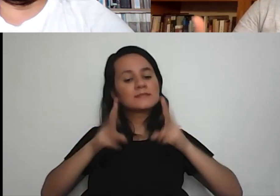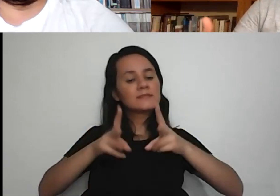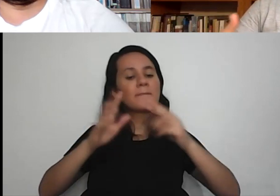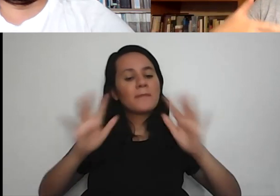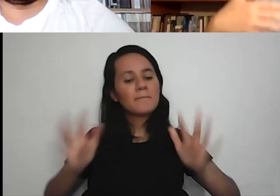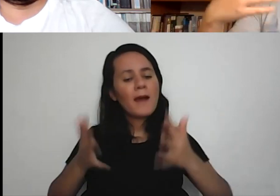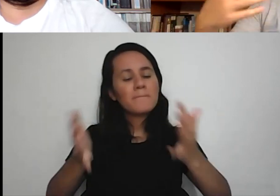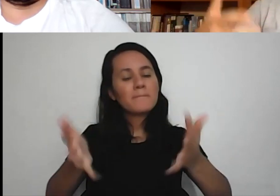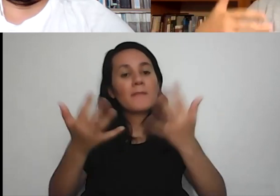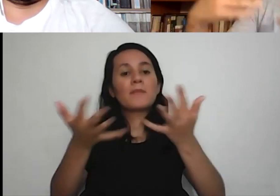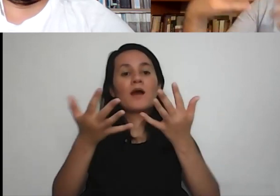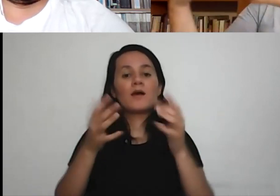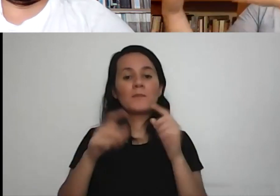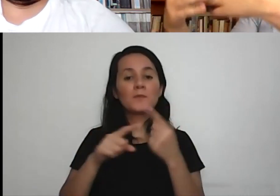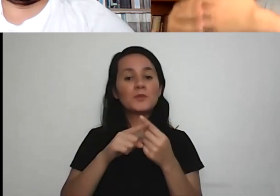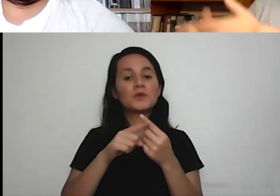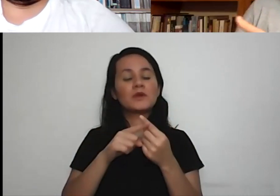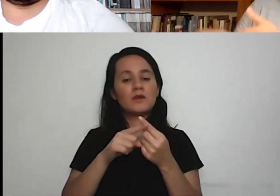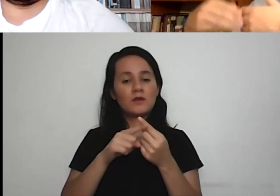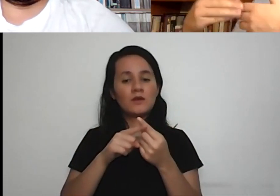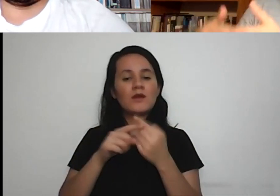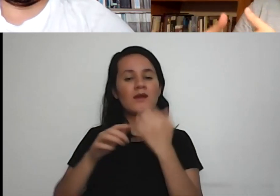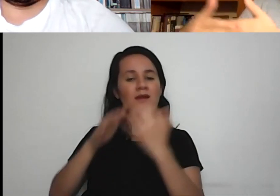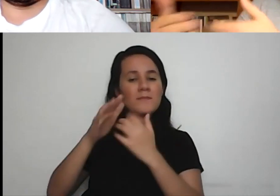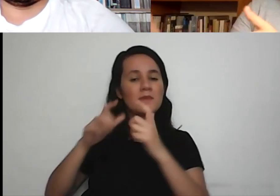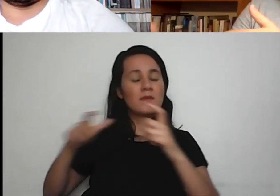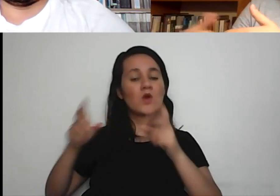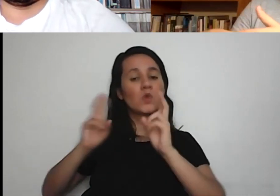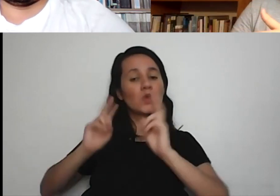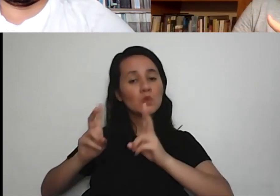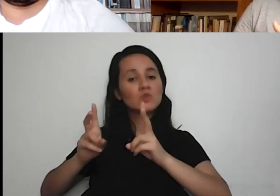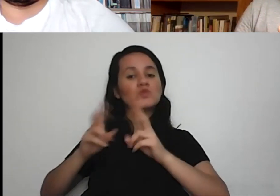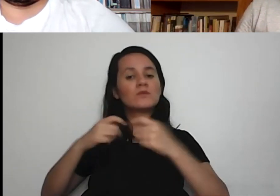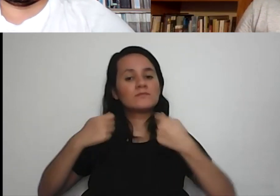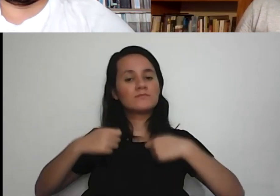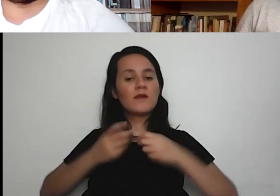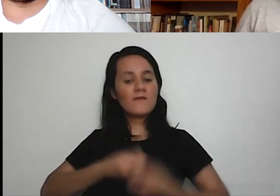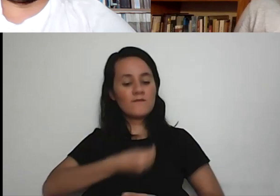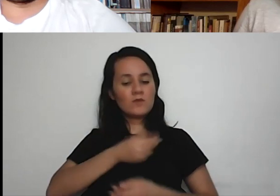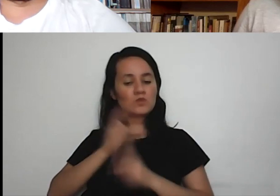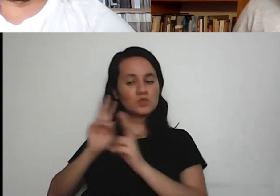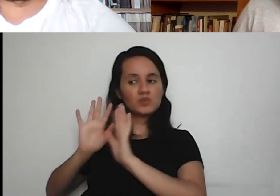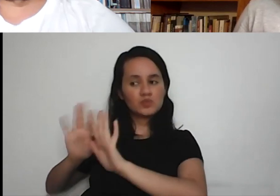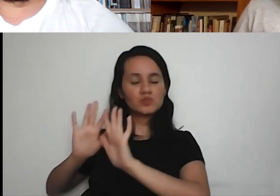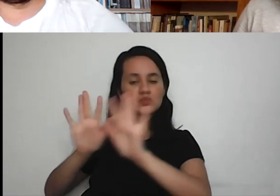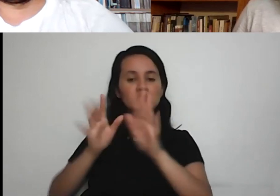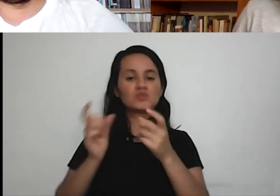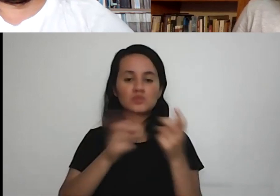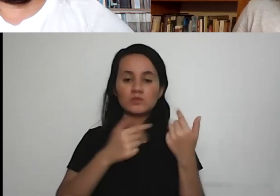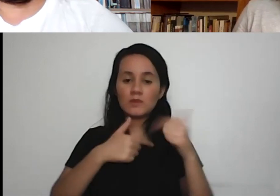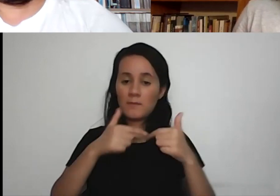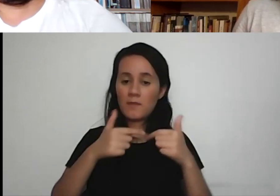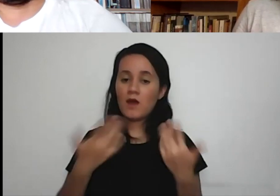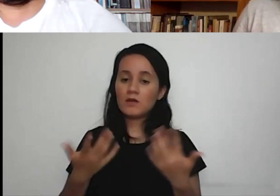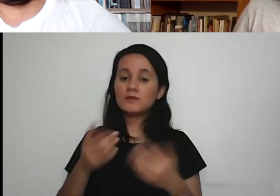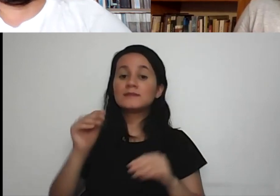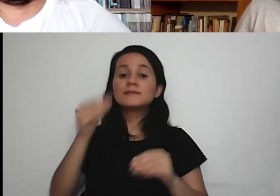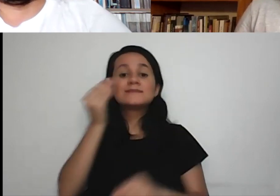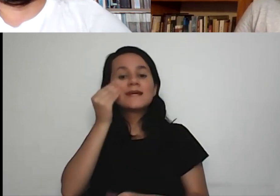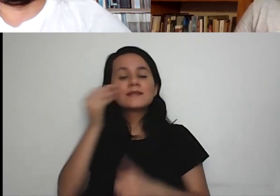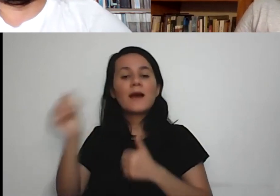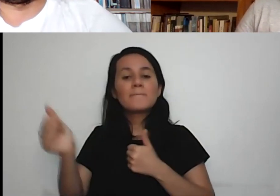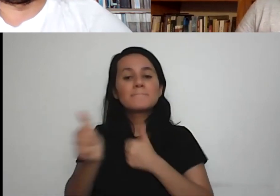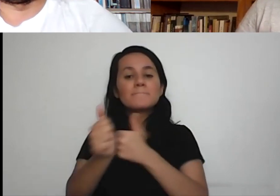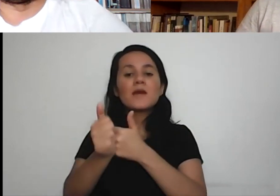continue, né? Que esse mundo das editoras independentes continue existindo, né? E tentar trazer eles para perto desses